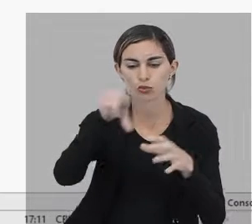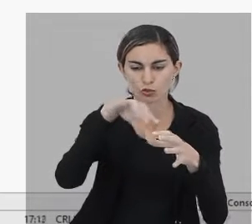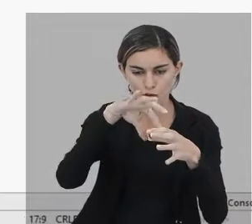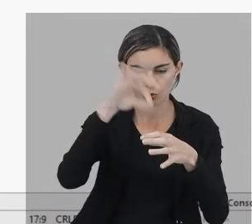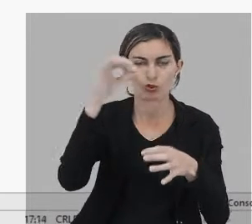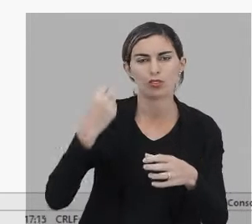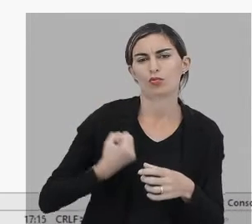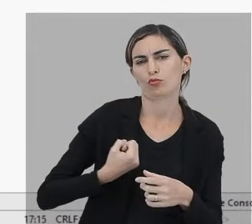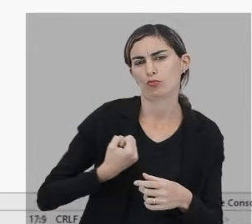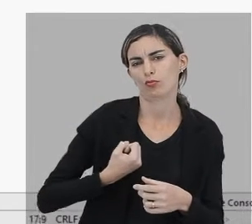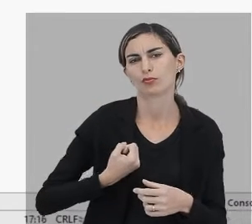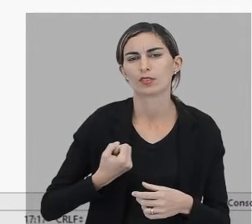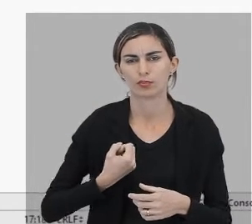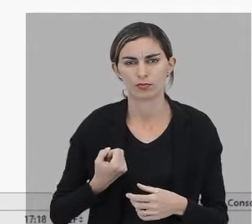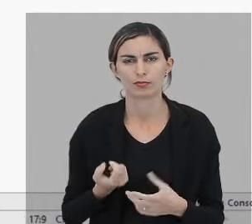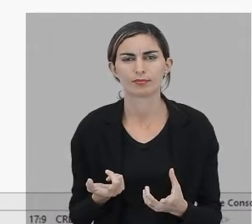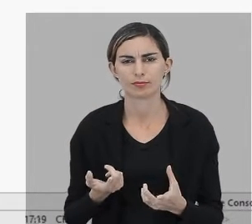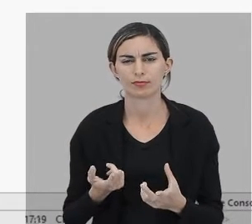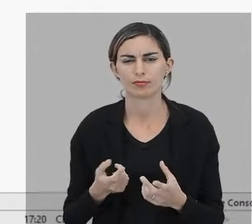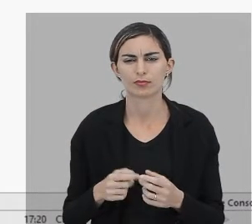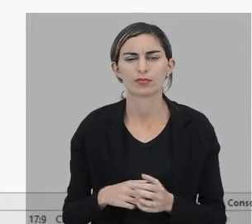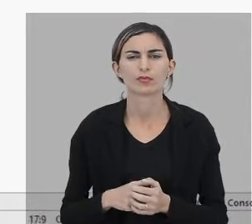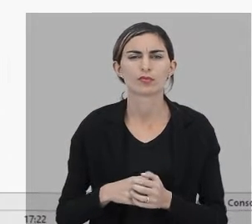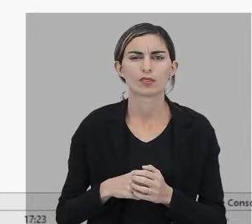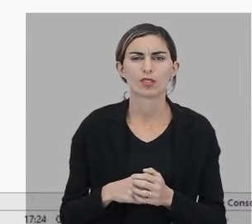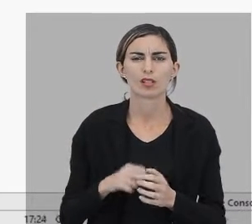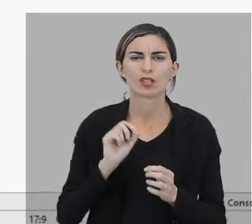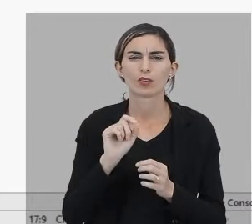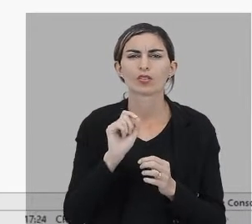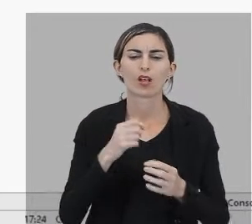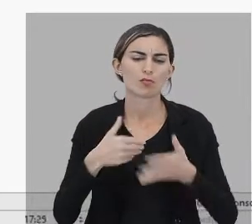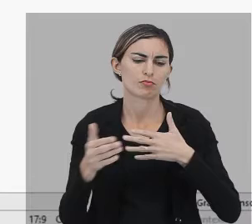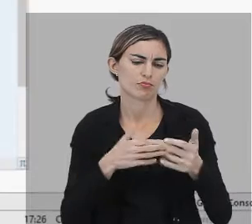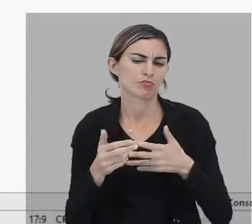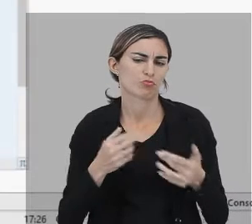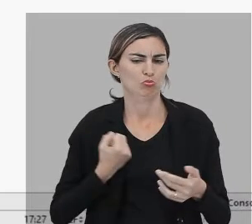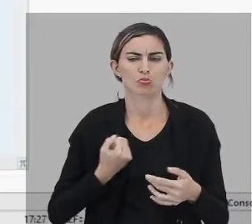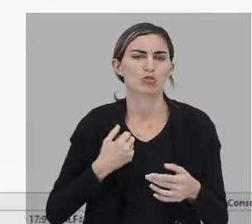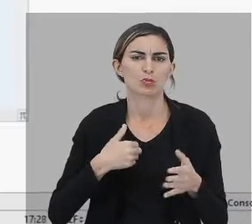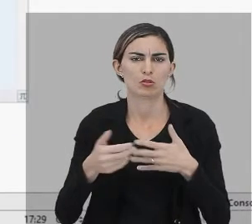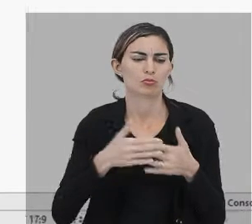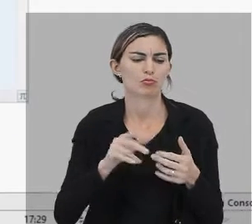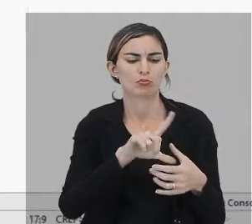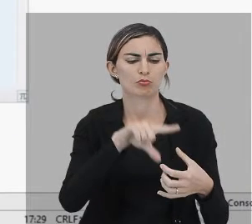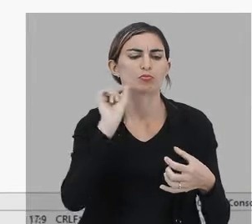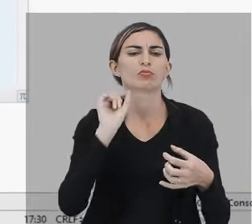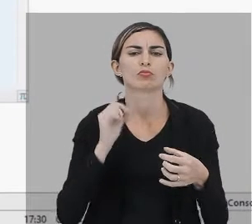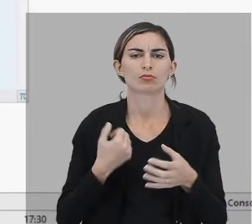números randômicos para mim. Randômico quer dizer aleatório.